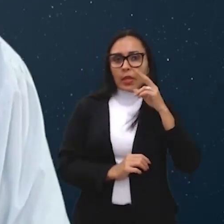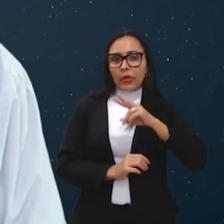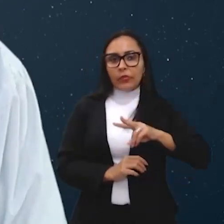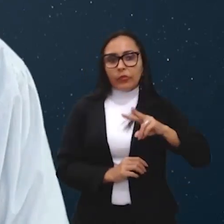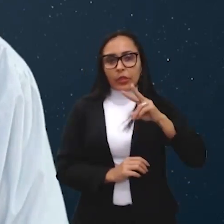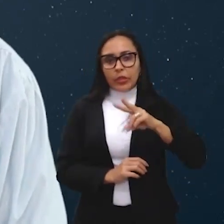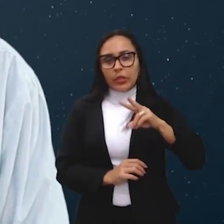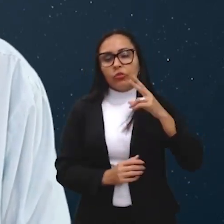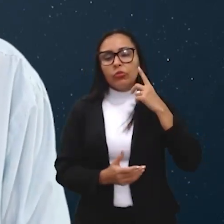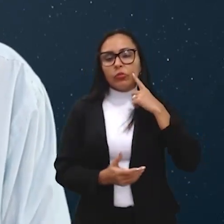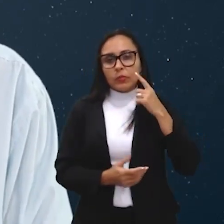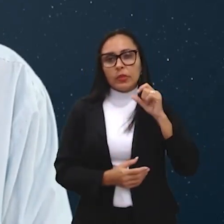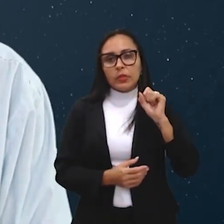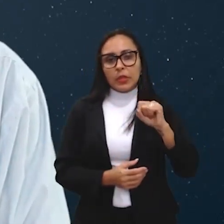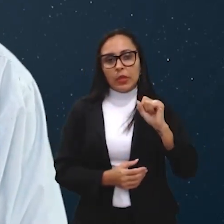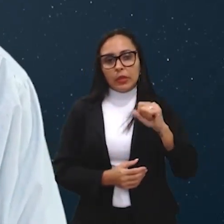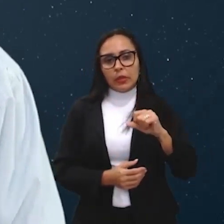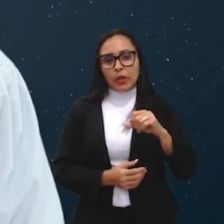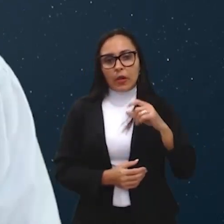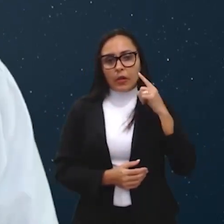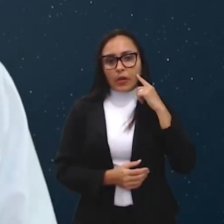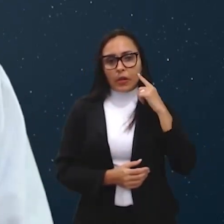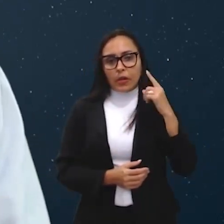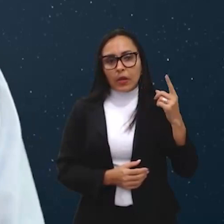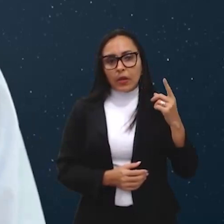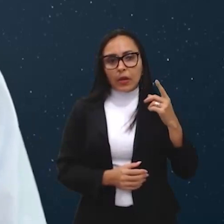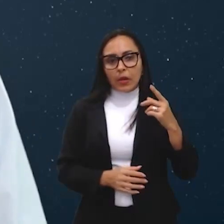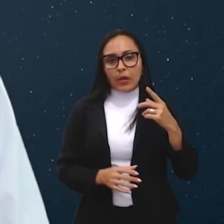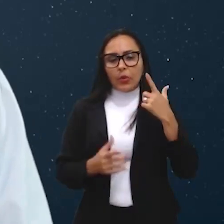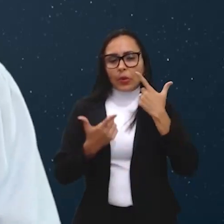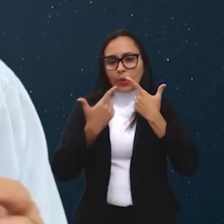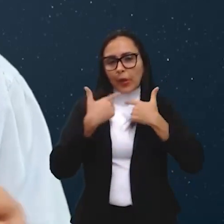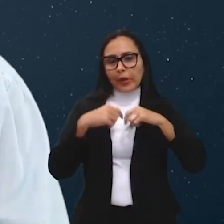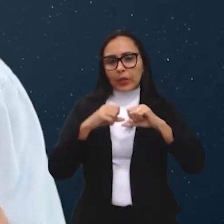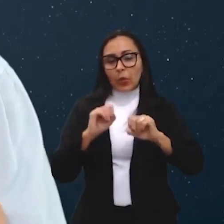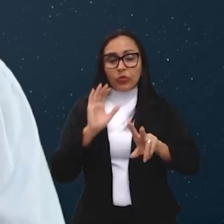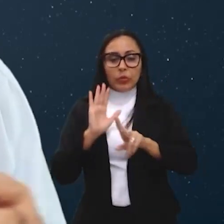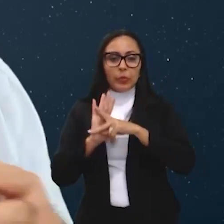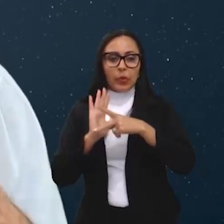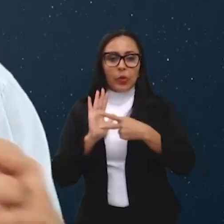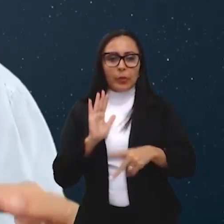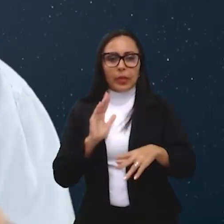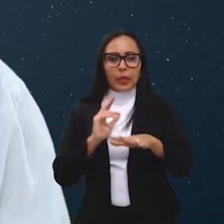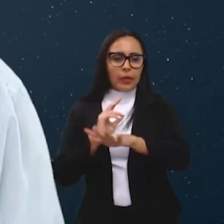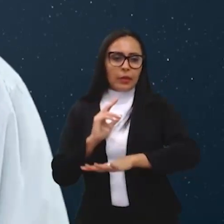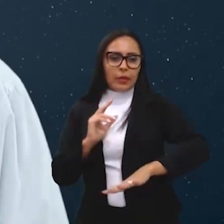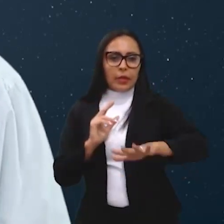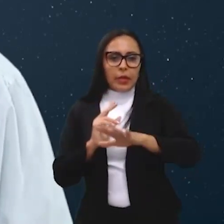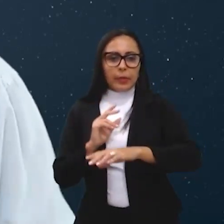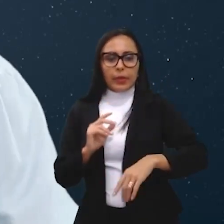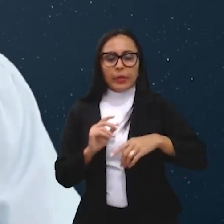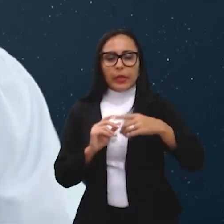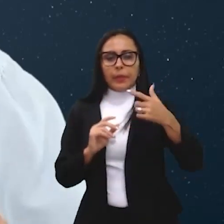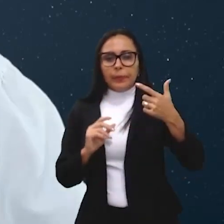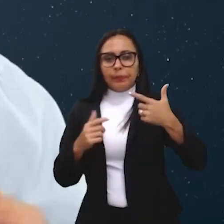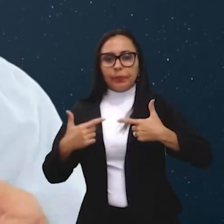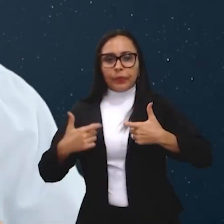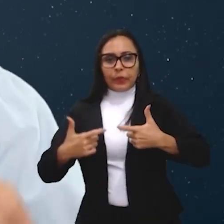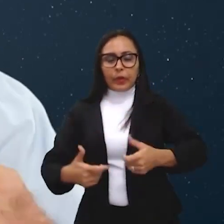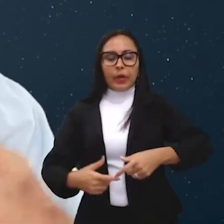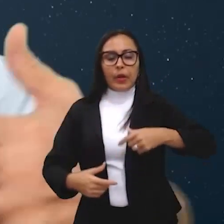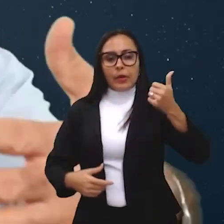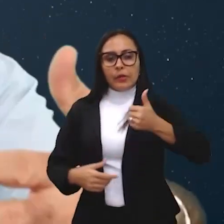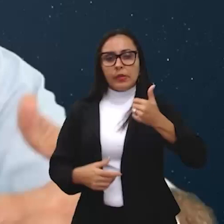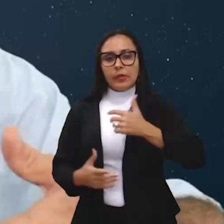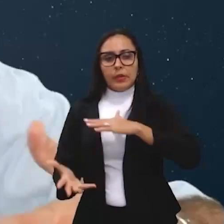vanguarda, né? Chamava-se avant-garde, numa linguagem bem própria da época da Primeira Guerra Mundial, aquelas tropas que